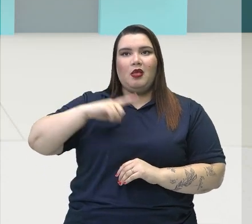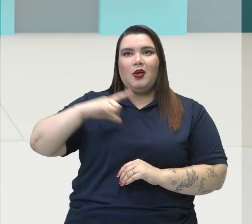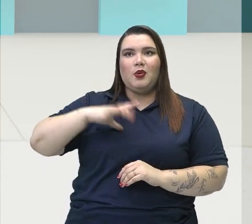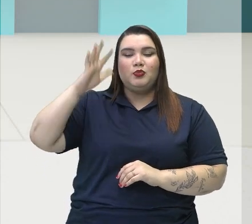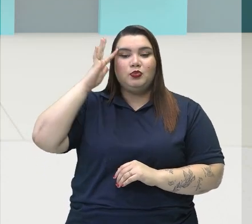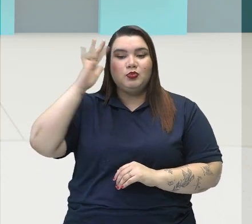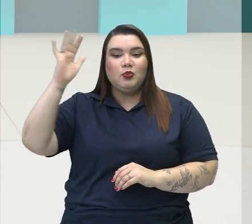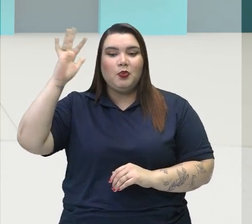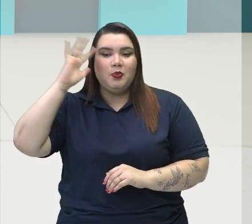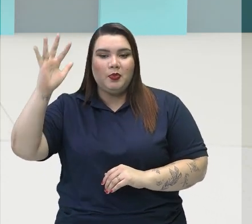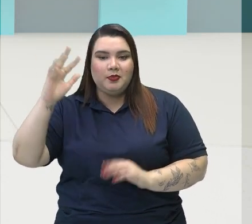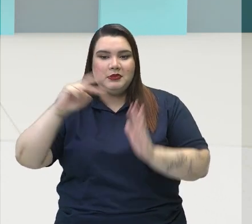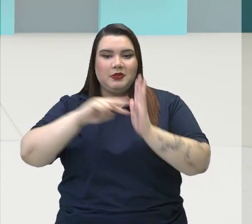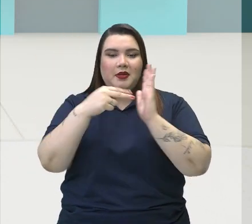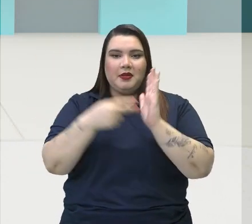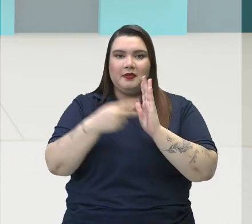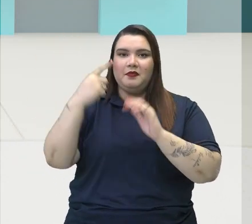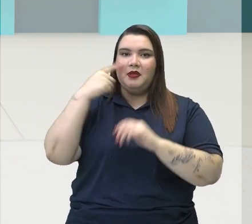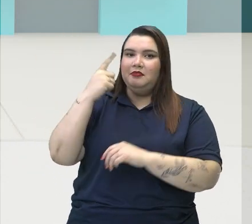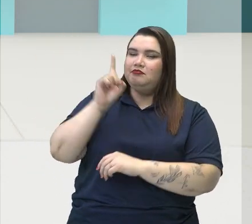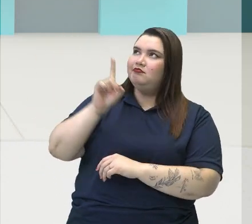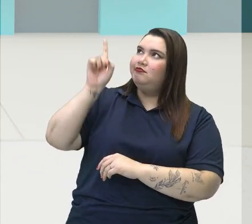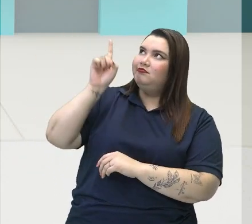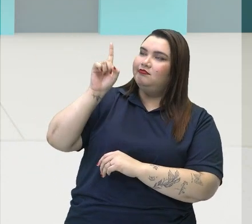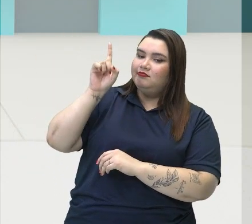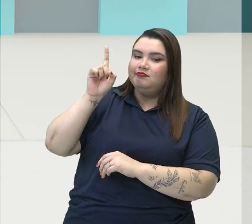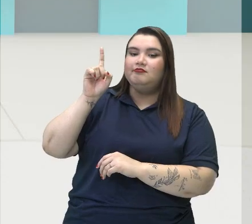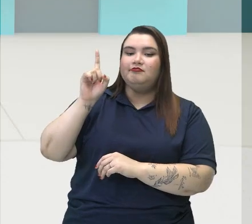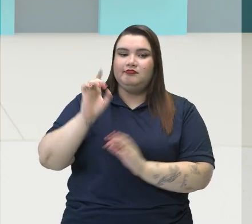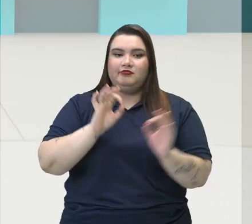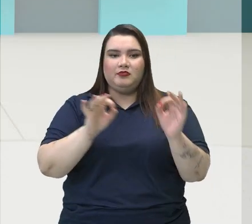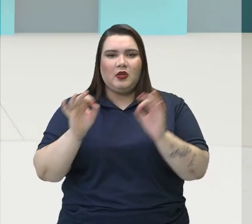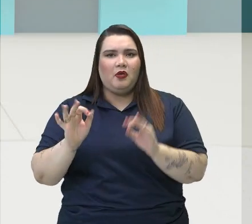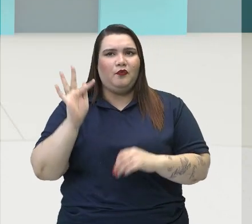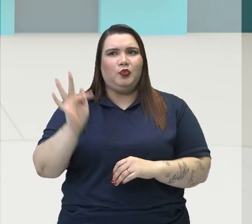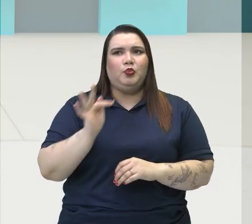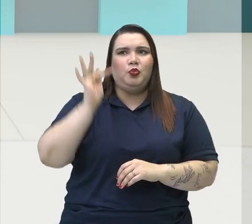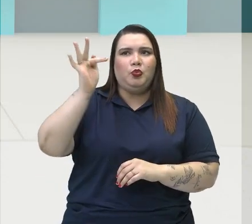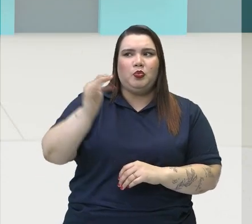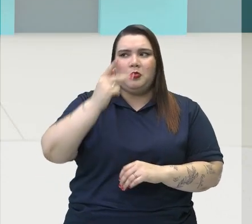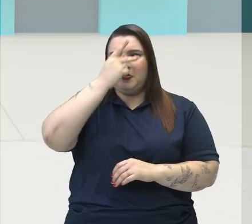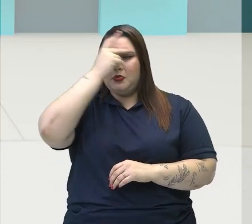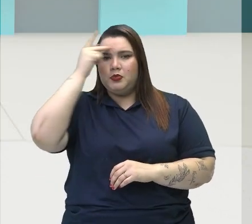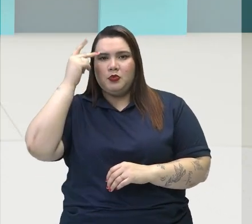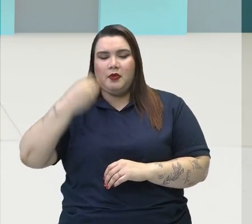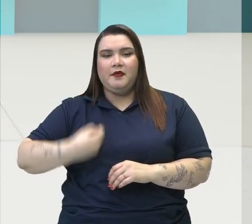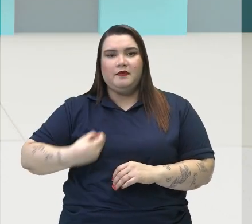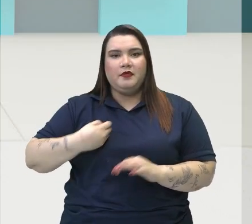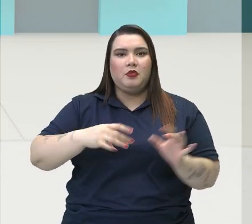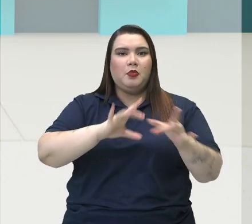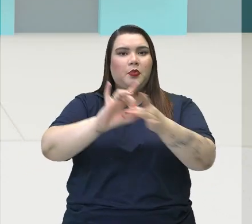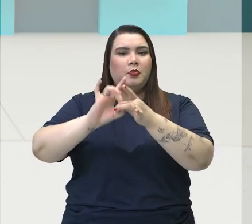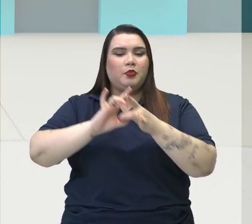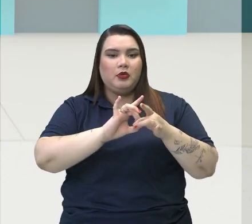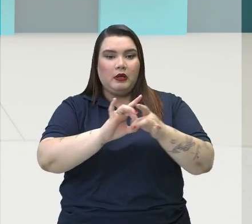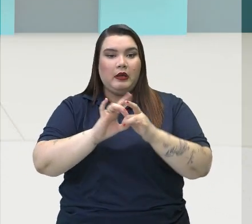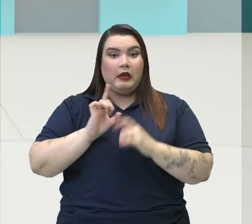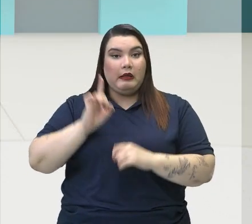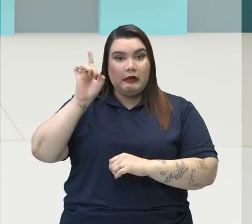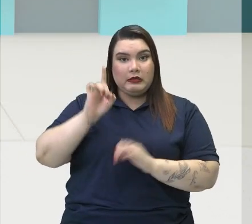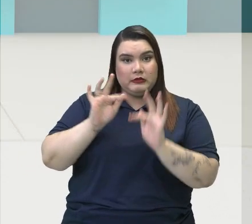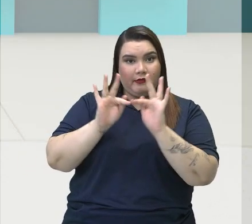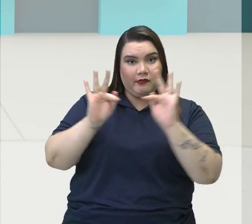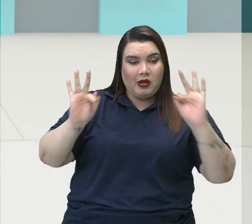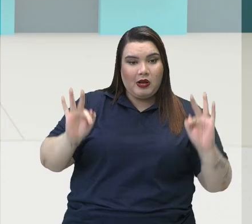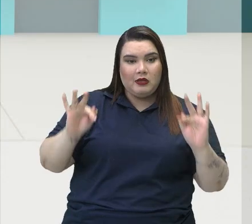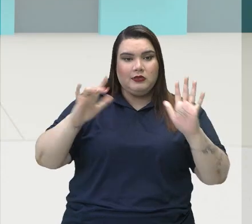sonho. E a partir daqui ele fala, um sonho de as pessoas possam viver juntas e tal. Essa frase aqui, esse discurso,